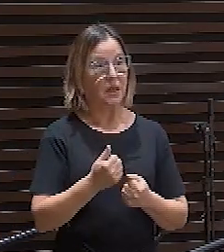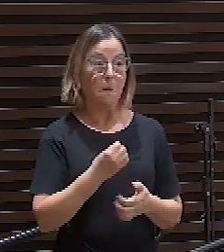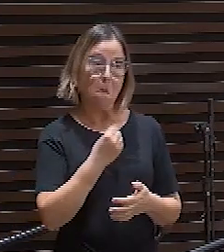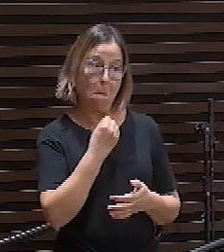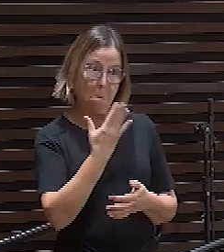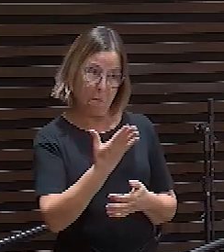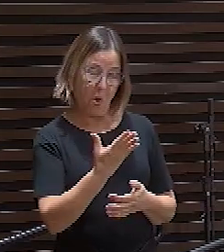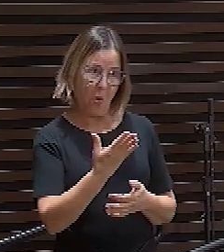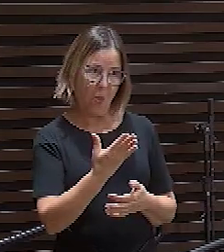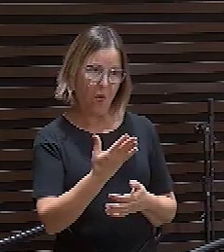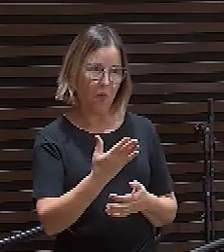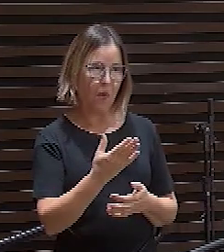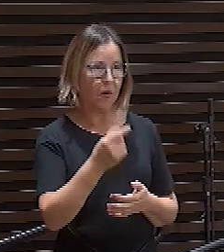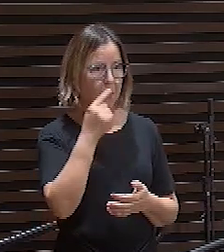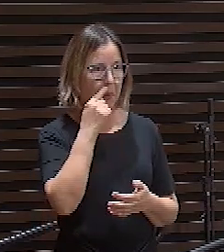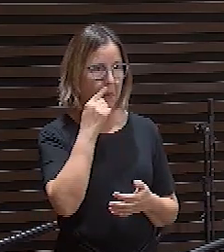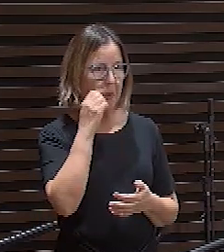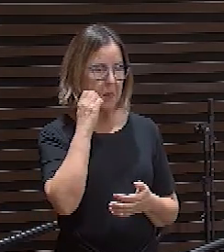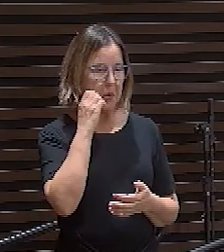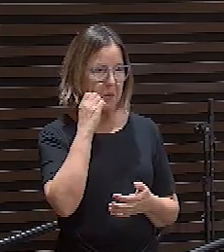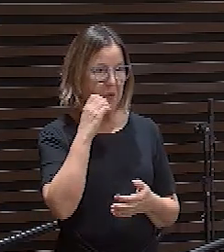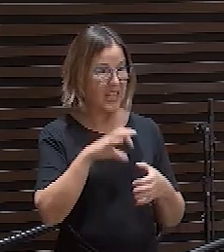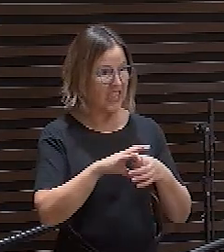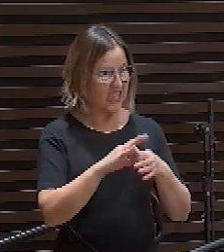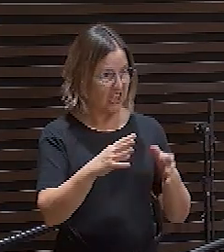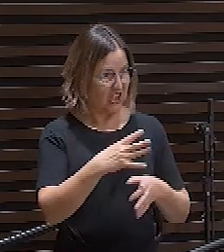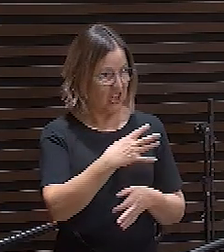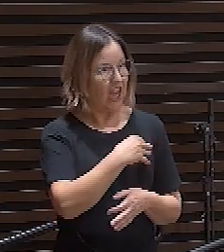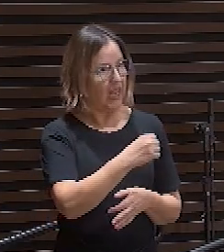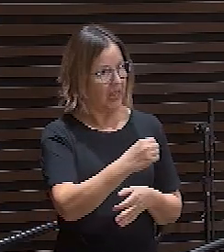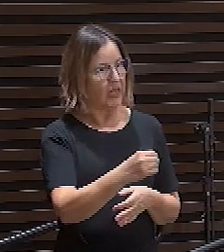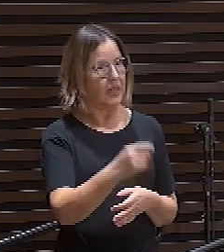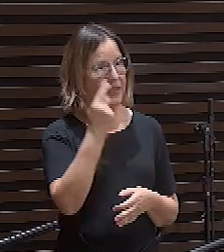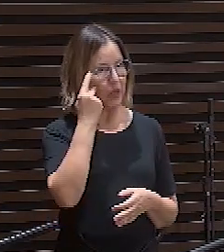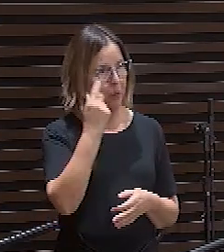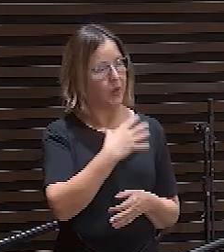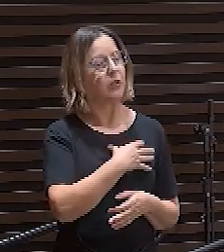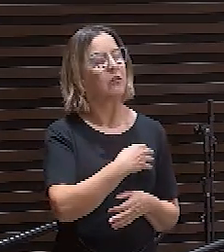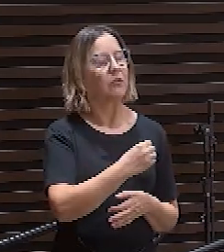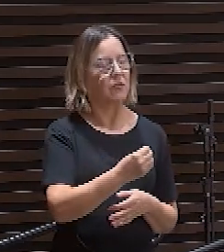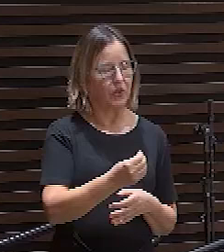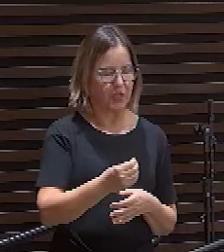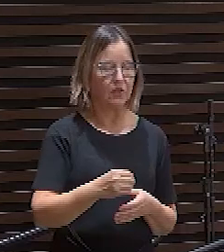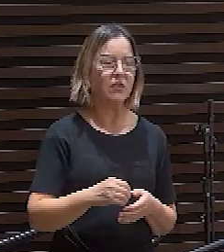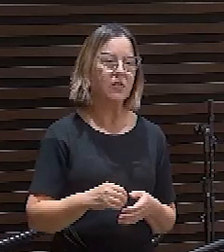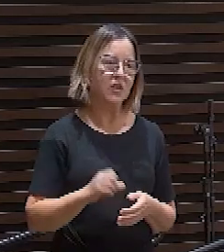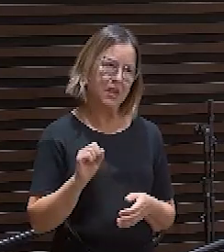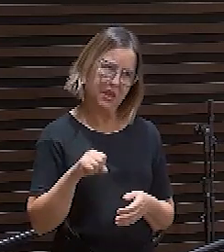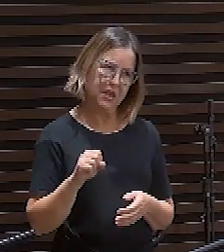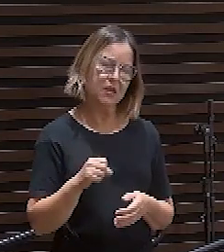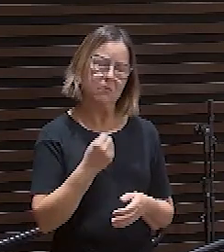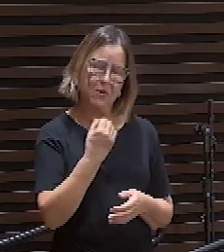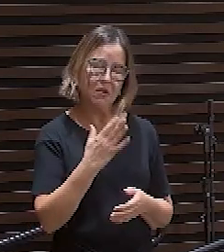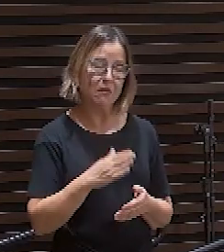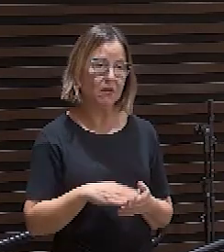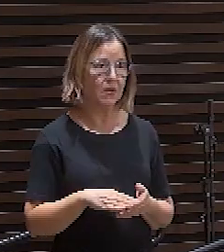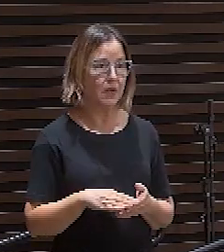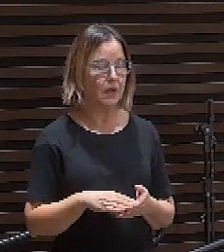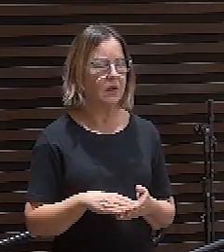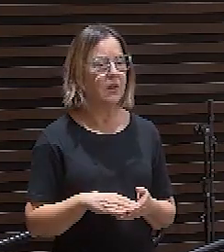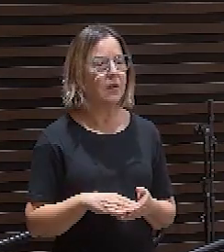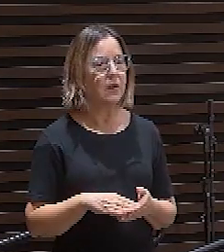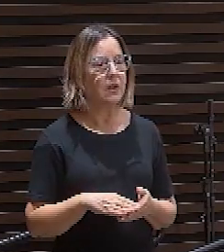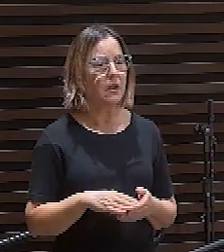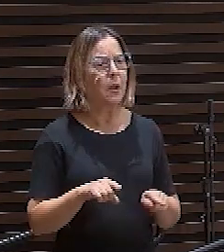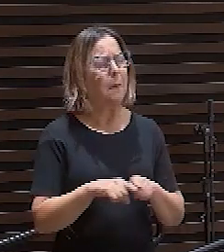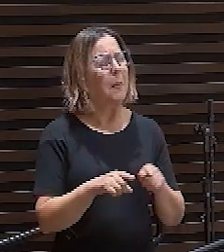errado. Não é errado os pais quererem deixar alguns bens materiais para os filhos. O que é errado é